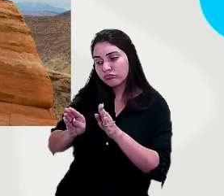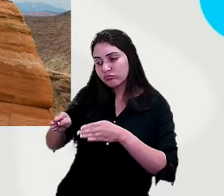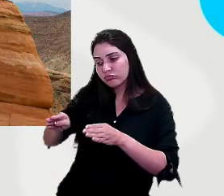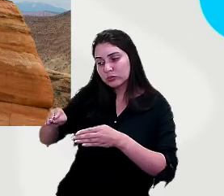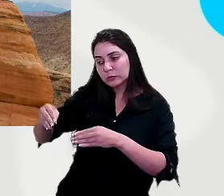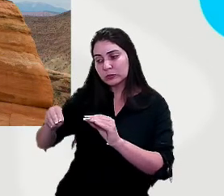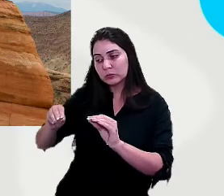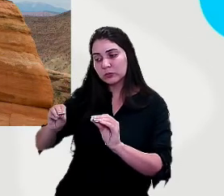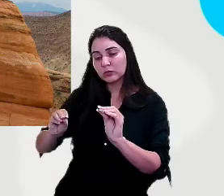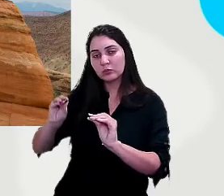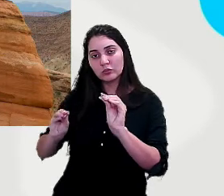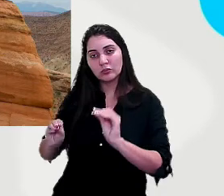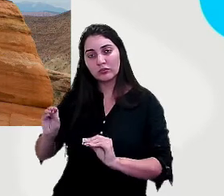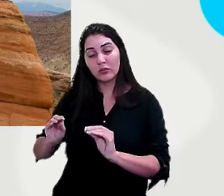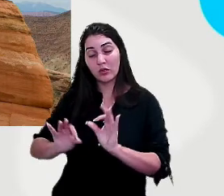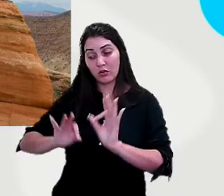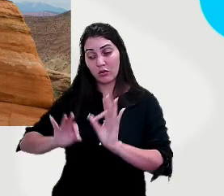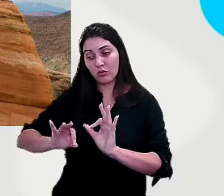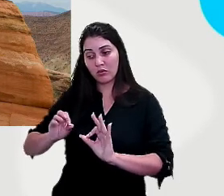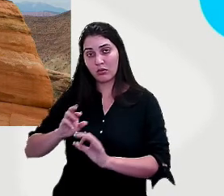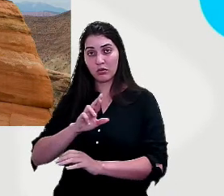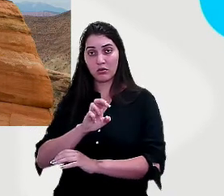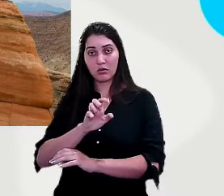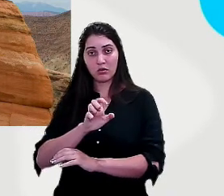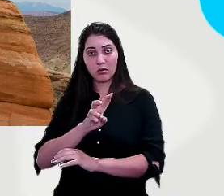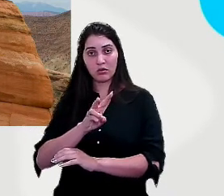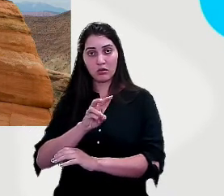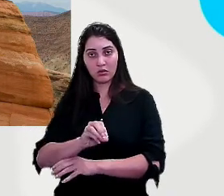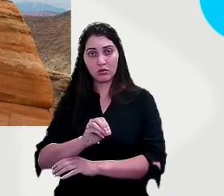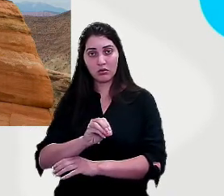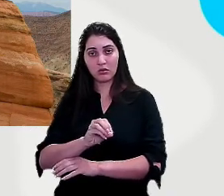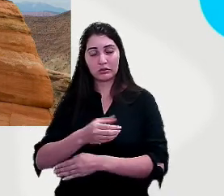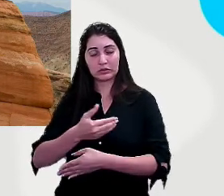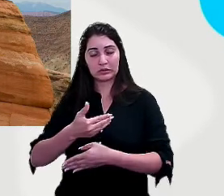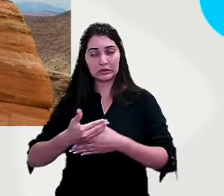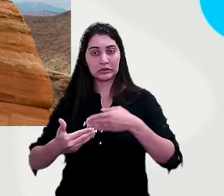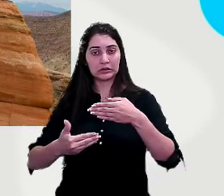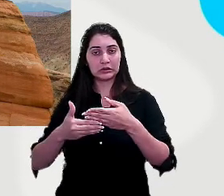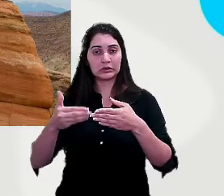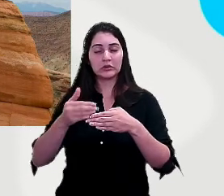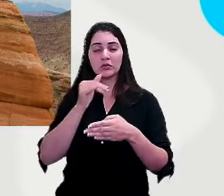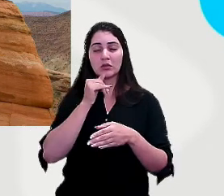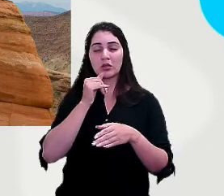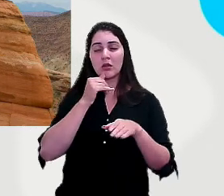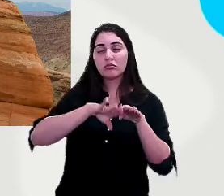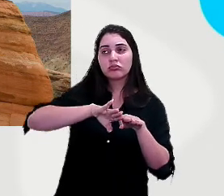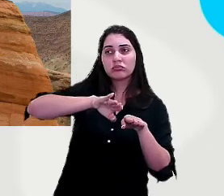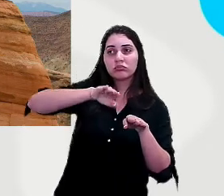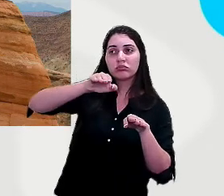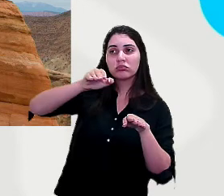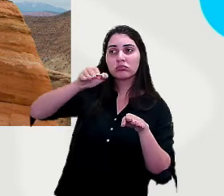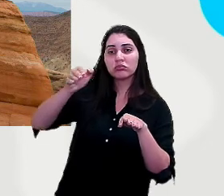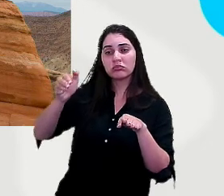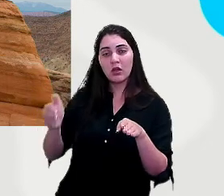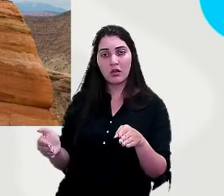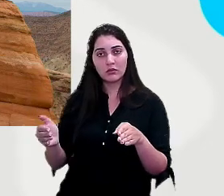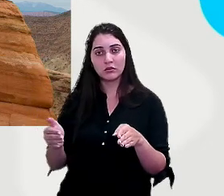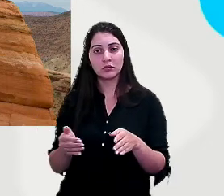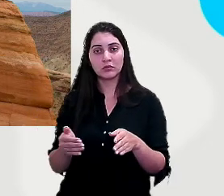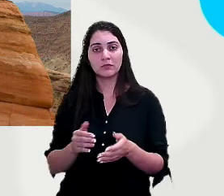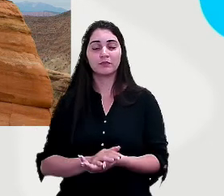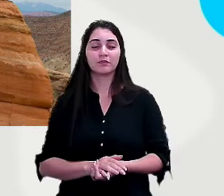modelando e dando a forma ao relevo antes foi construído. Aquela parte mais alta que foi soerguida